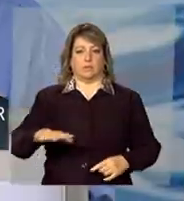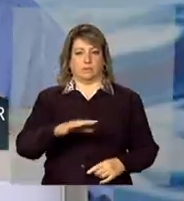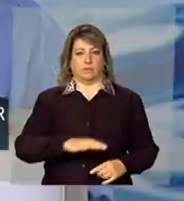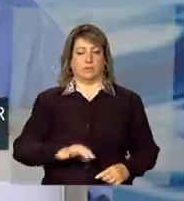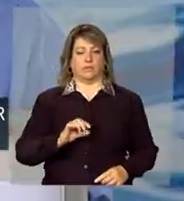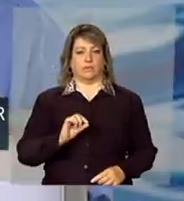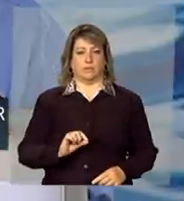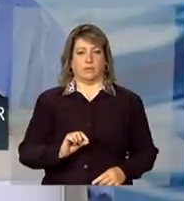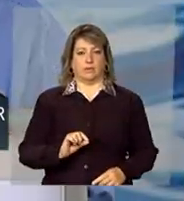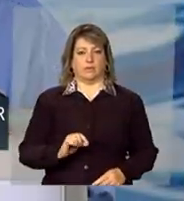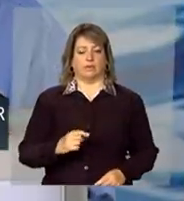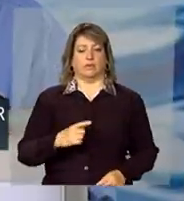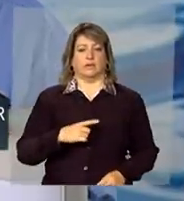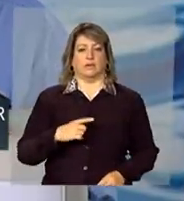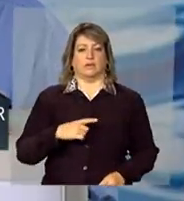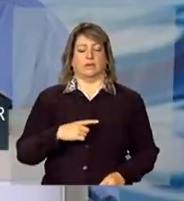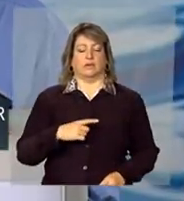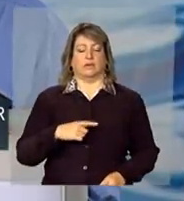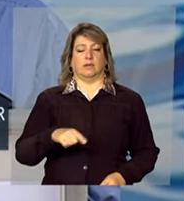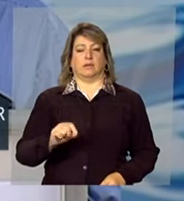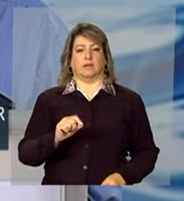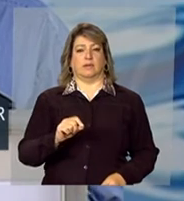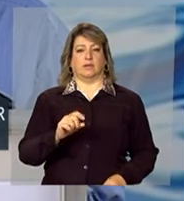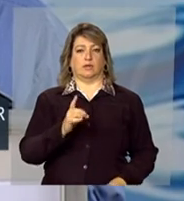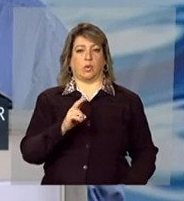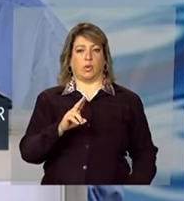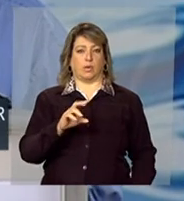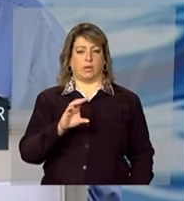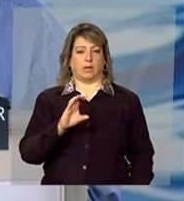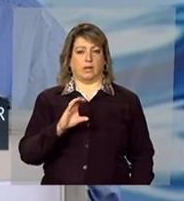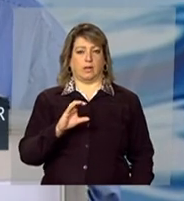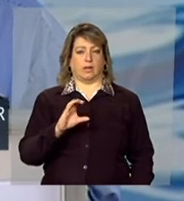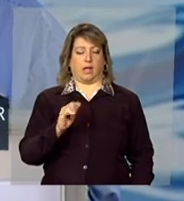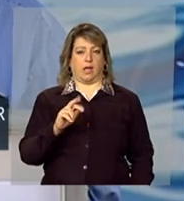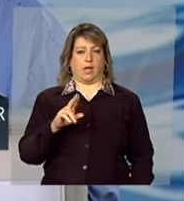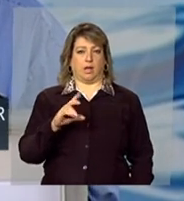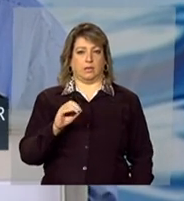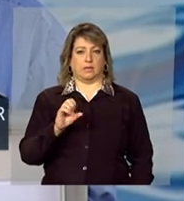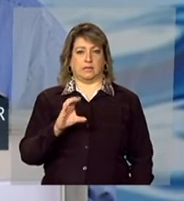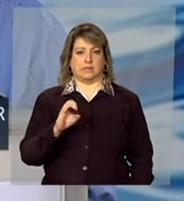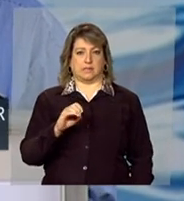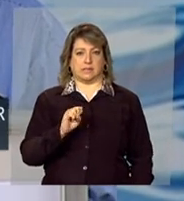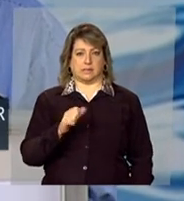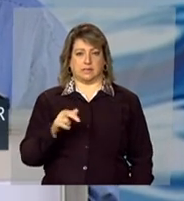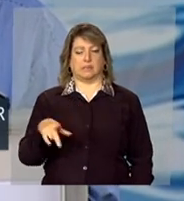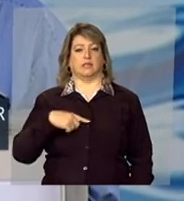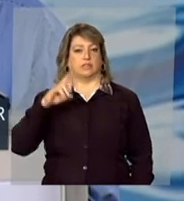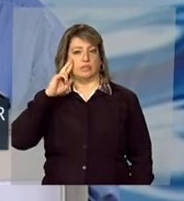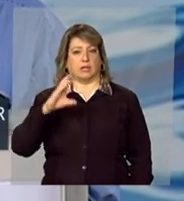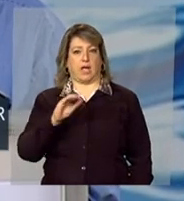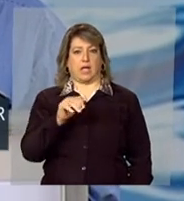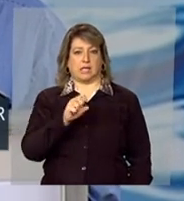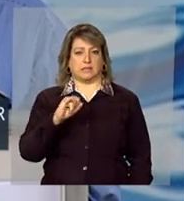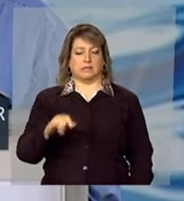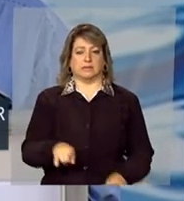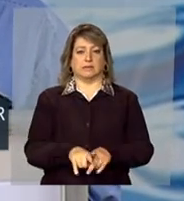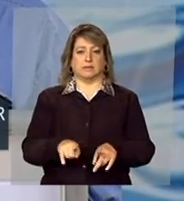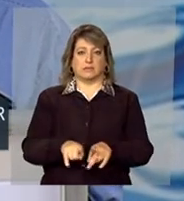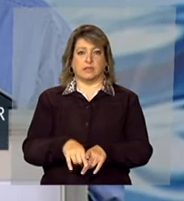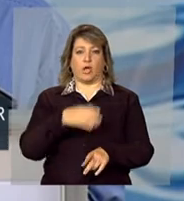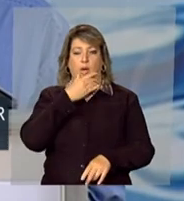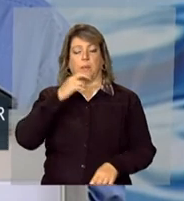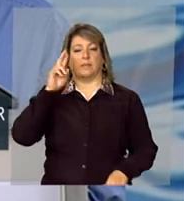João do Piauí, doutor Carlos César, diretor da CACI, e o representante da Moderna